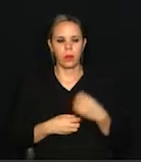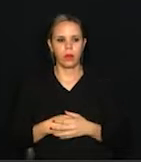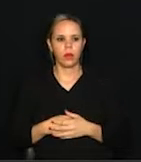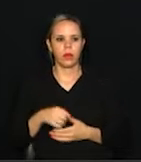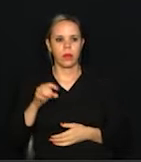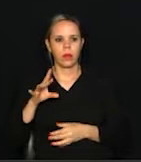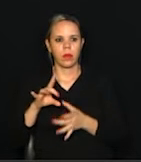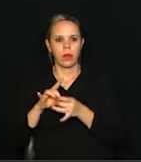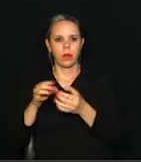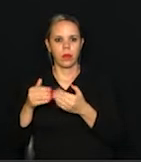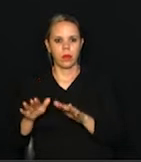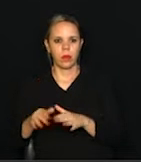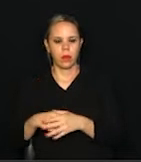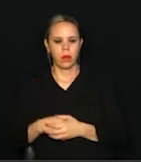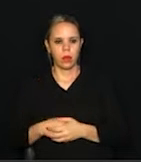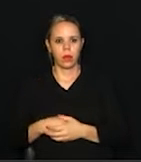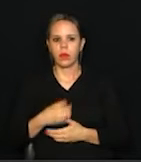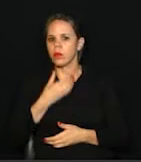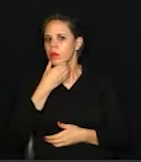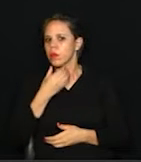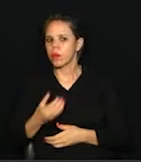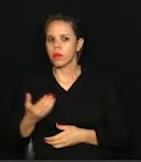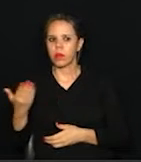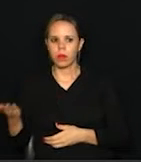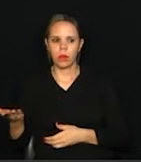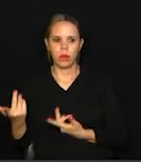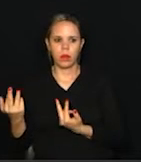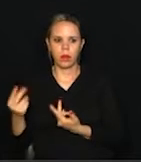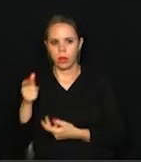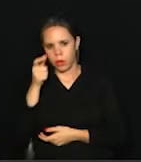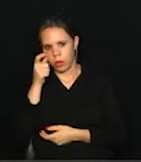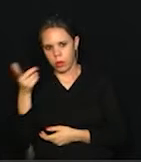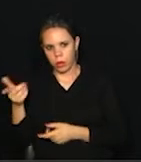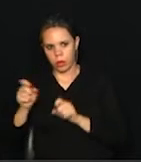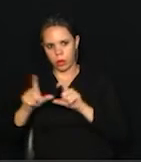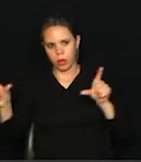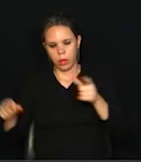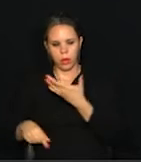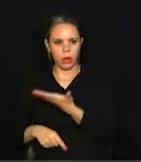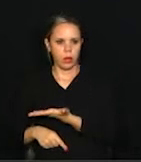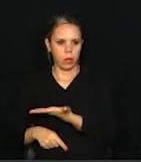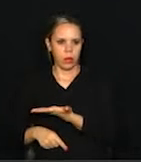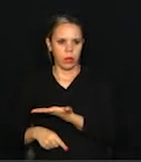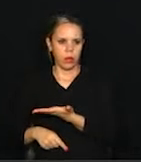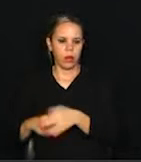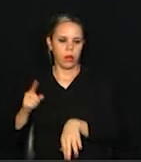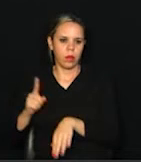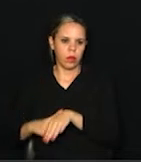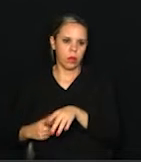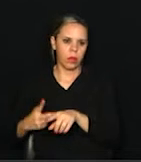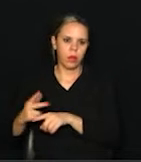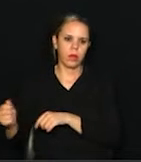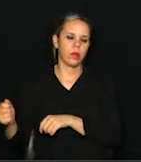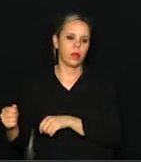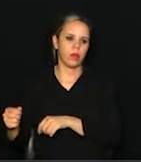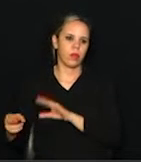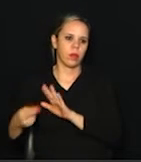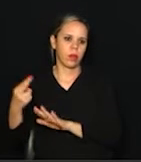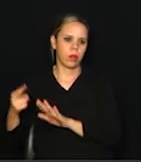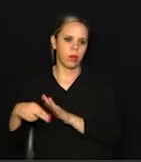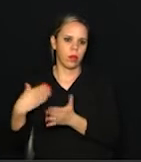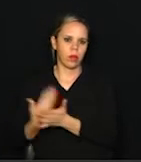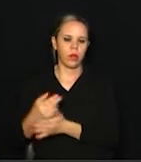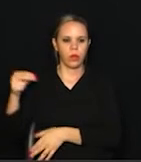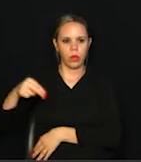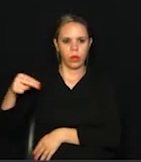foi liberado em dezembro, que, como os senhores estão vendo na tela, a validade dessa resolução foi até